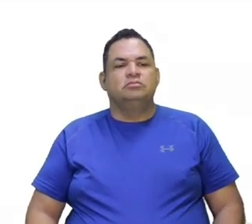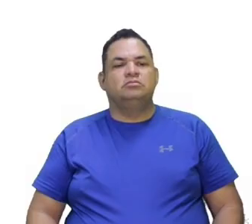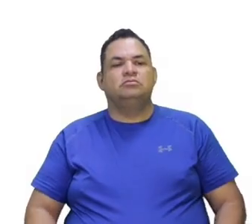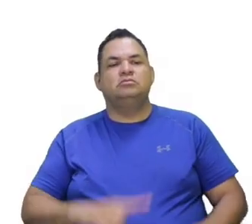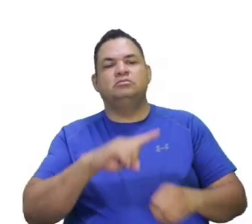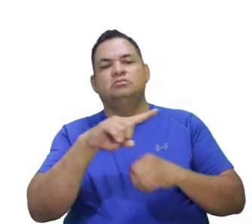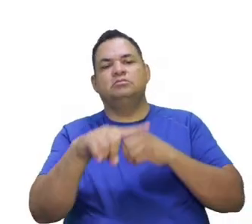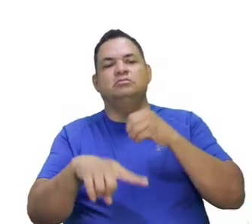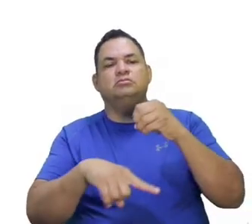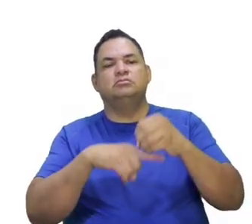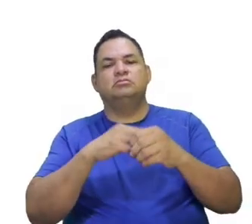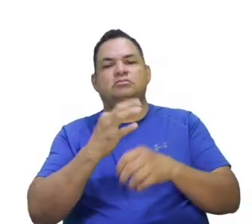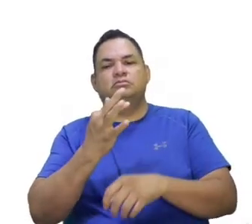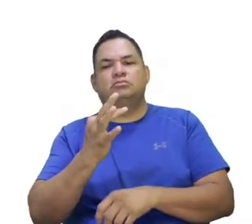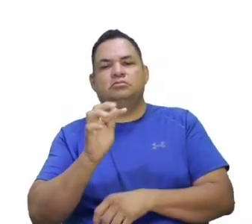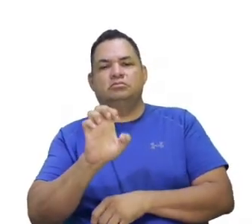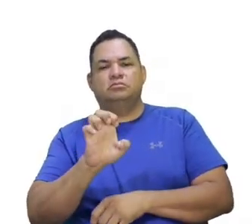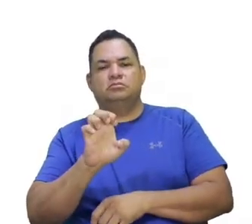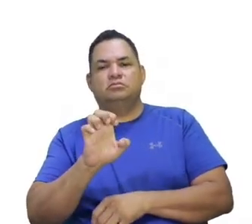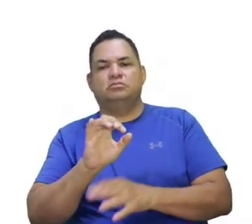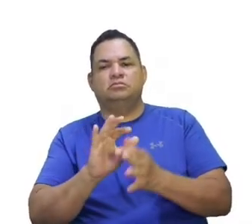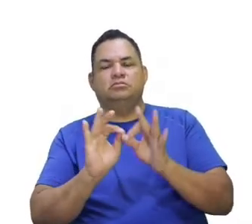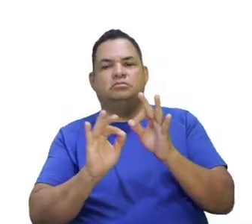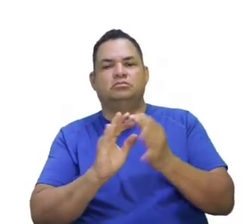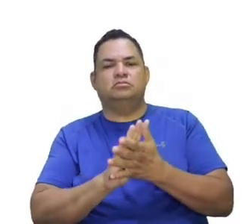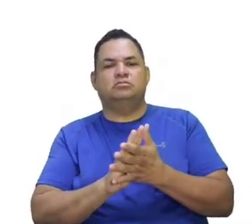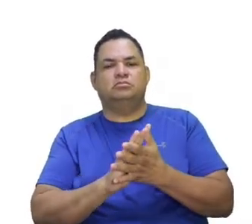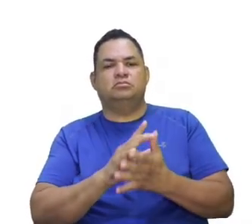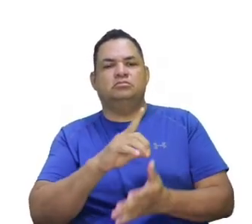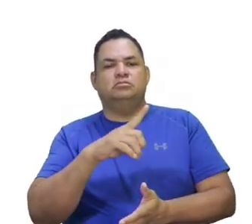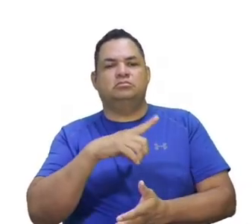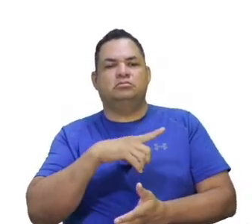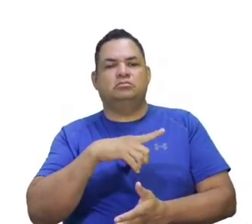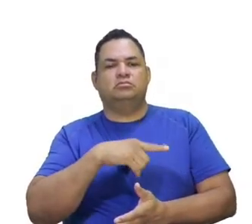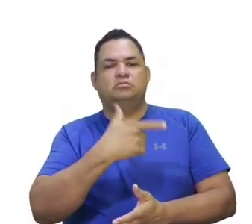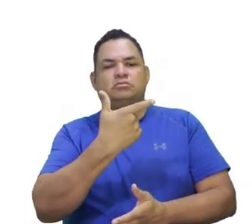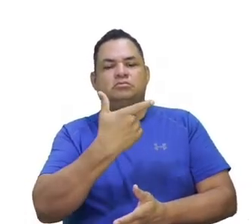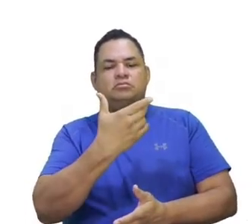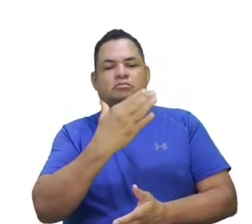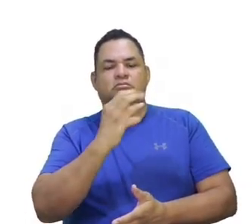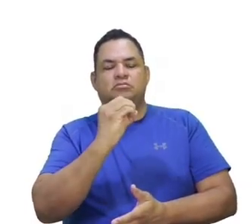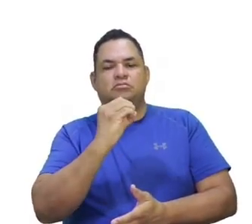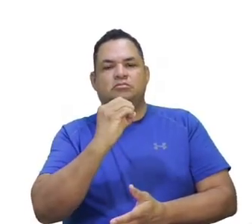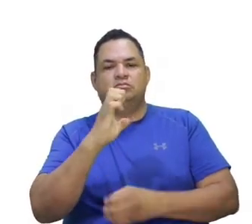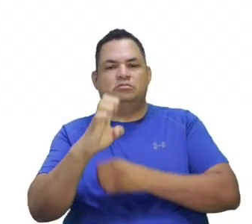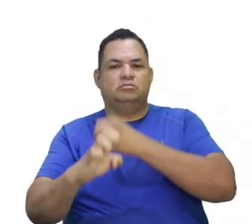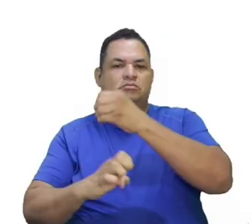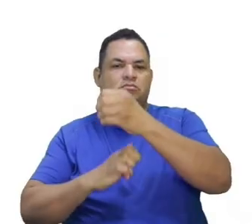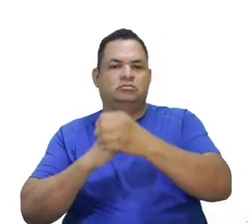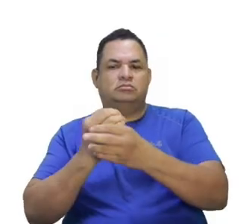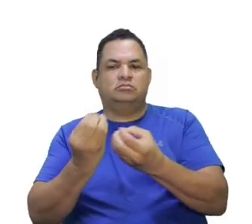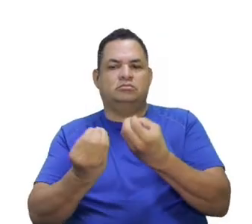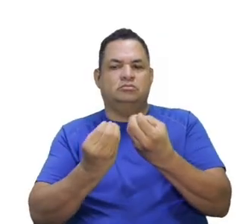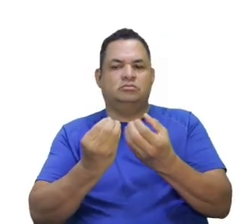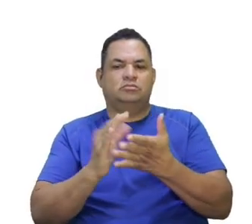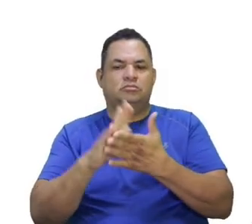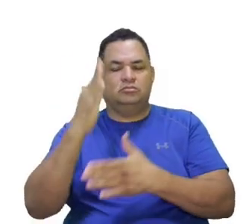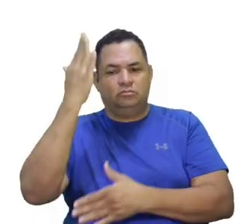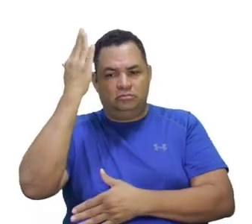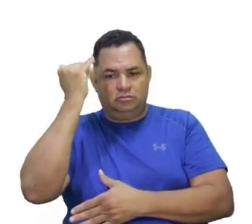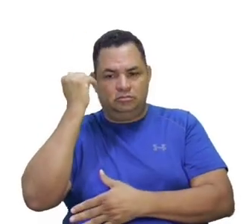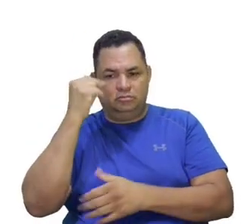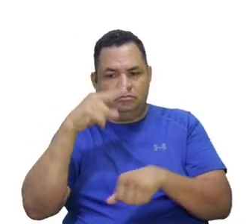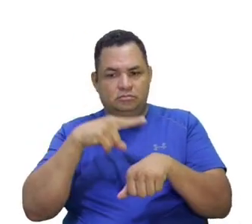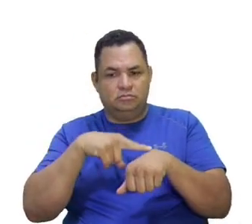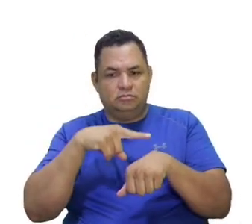ferro neutro, ele vai ter 26 elétrons. Como que você vai saber disso